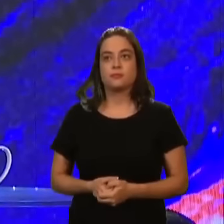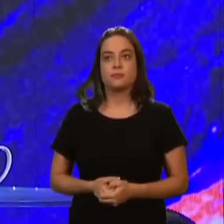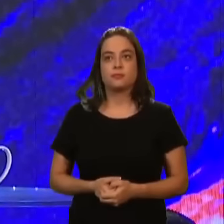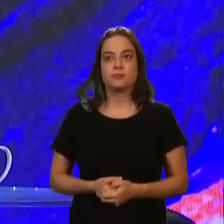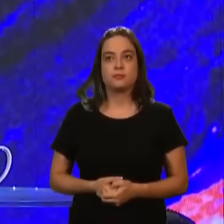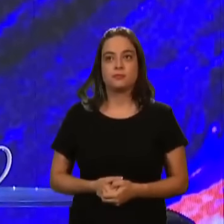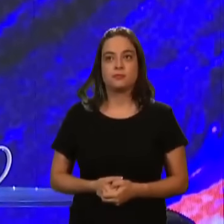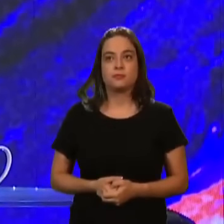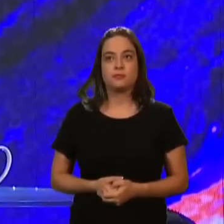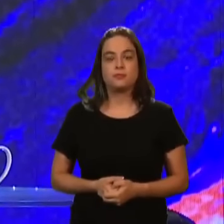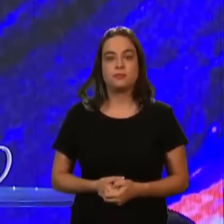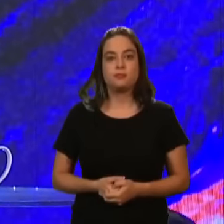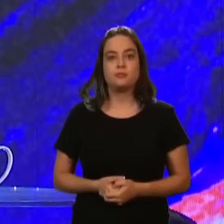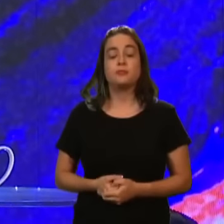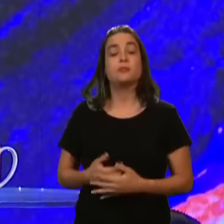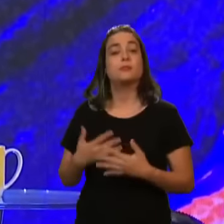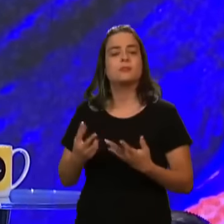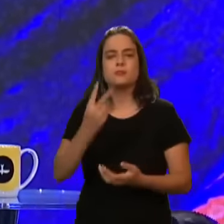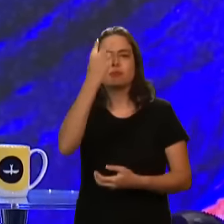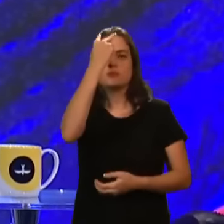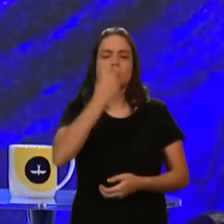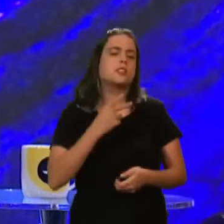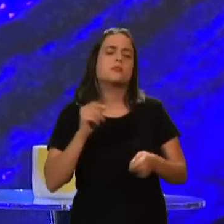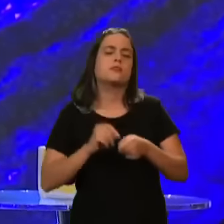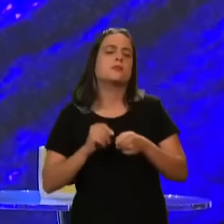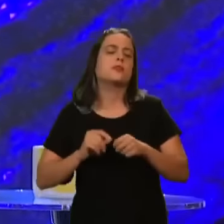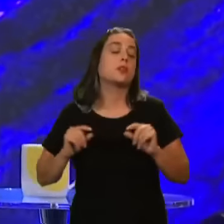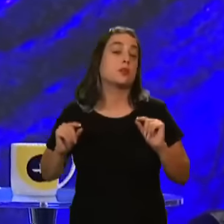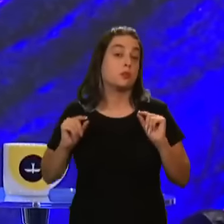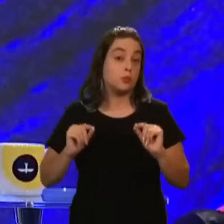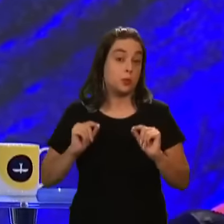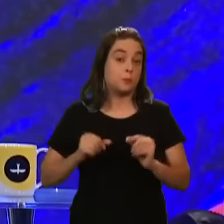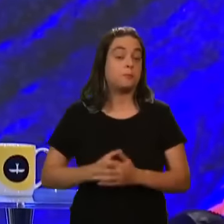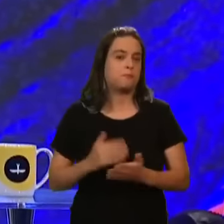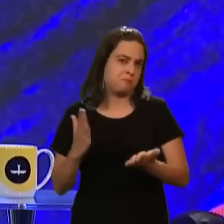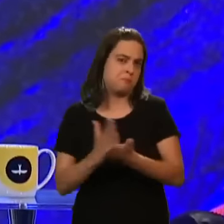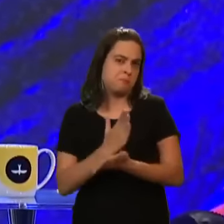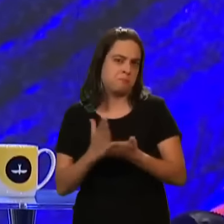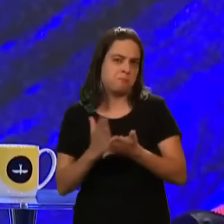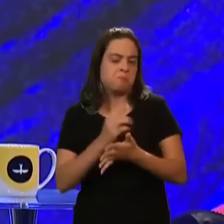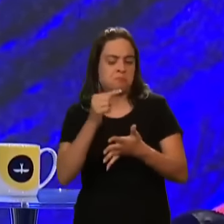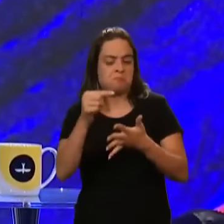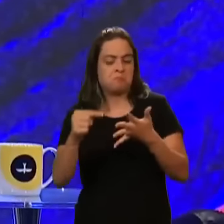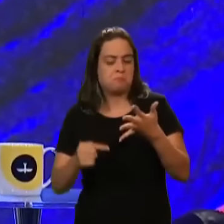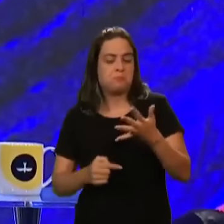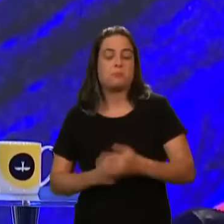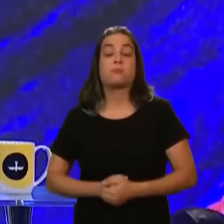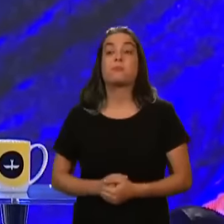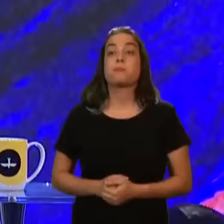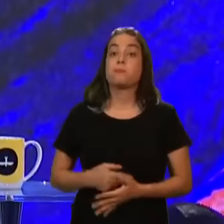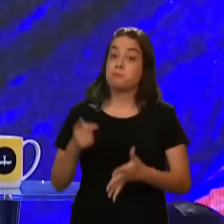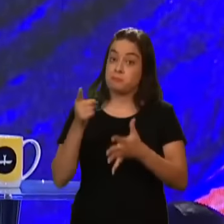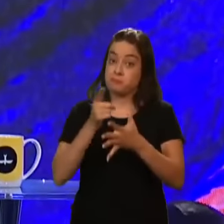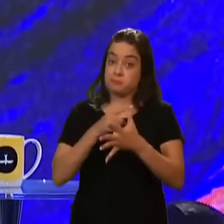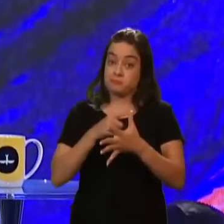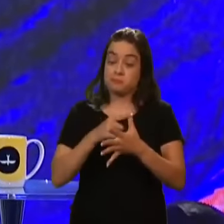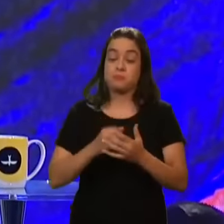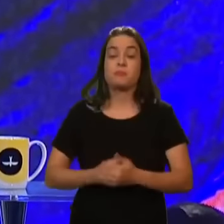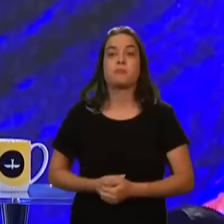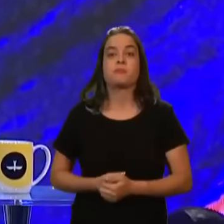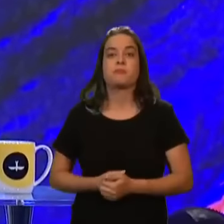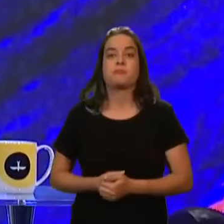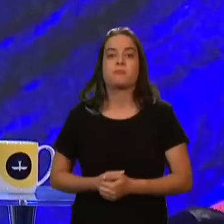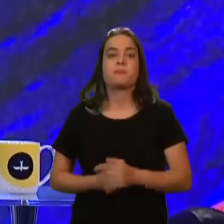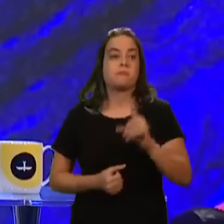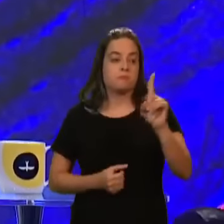Então eu quero te falar primeiro o que os cegos fizeram. Algumas coisas que os cegos fizeram. Primeiro, eles seguiram